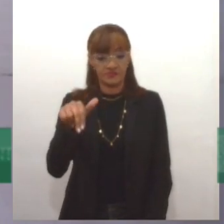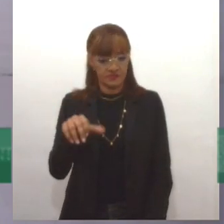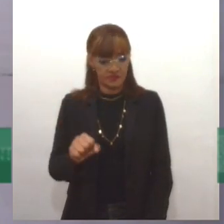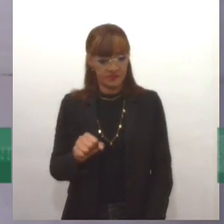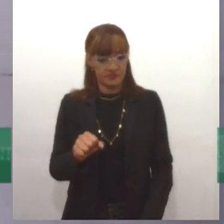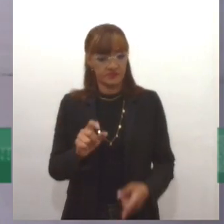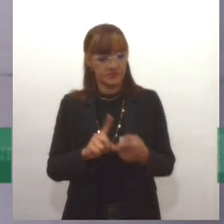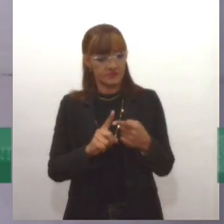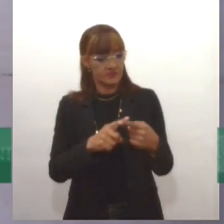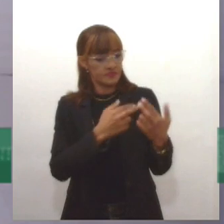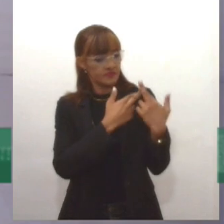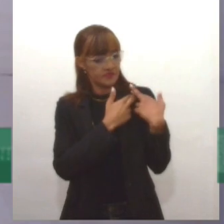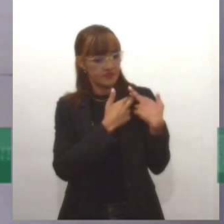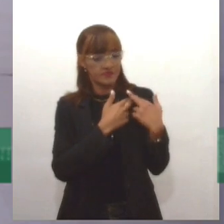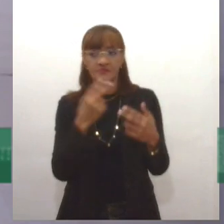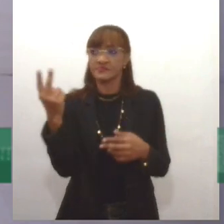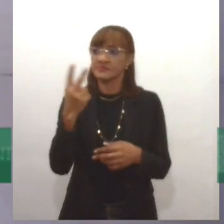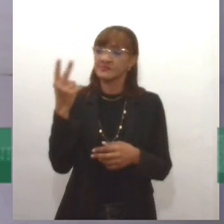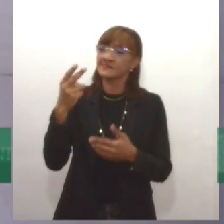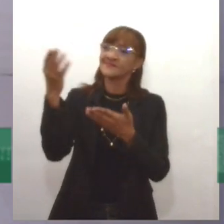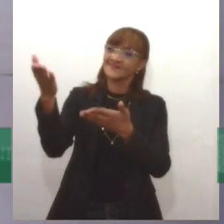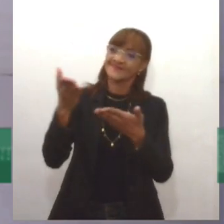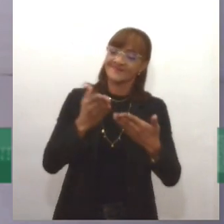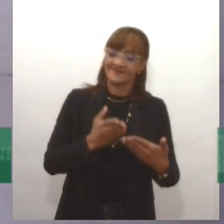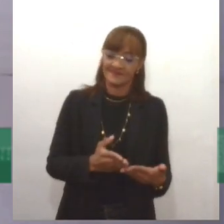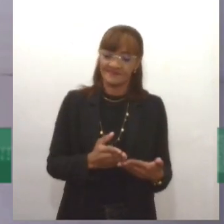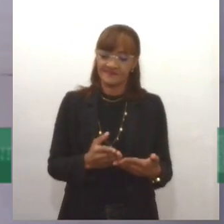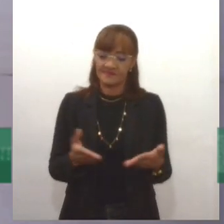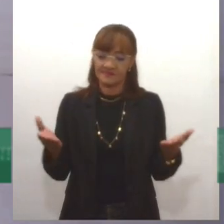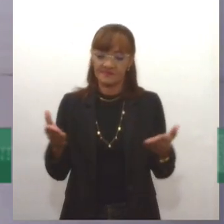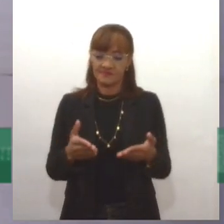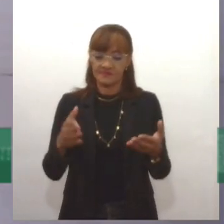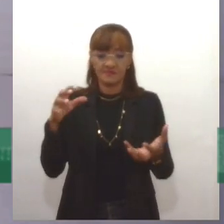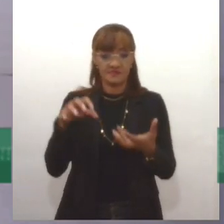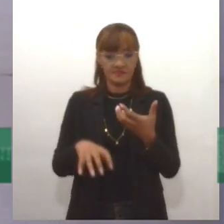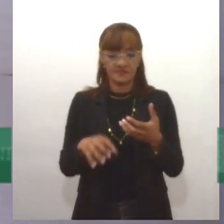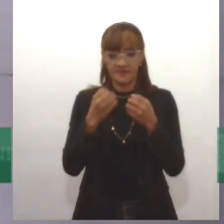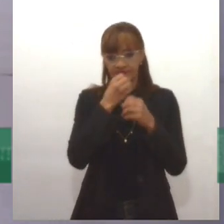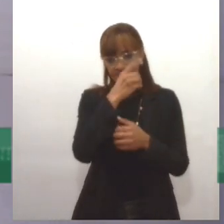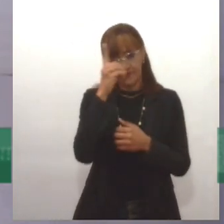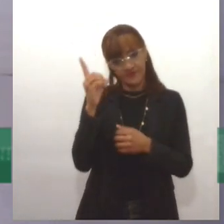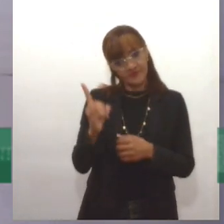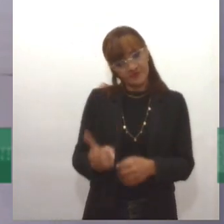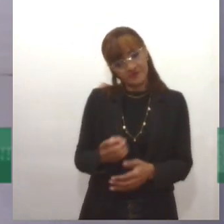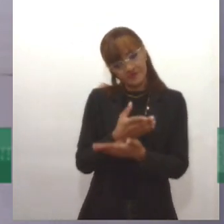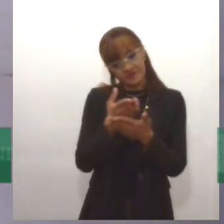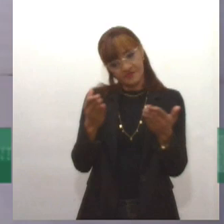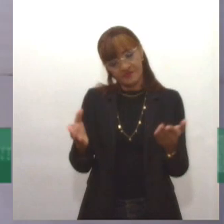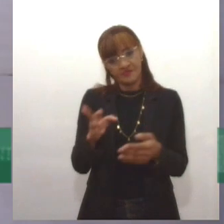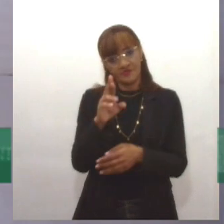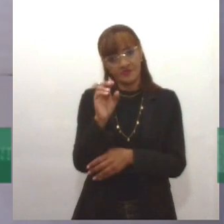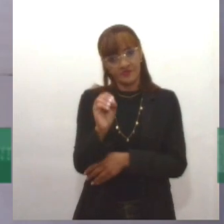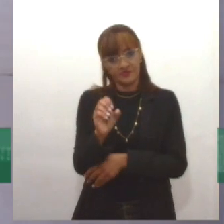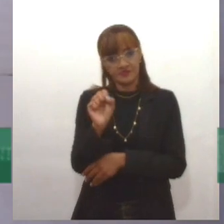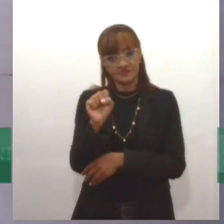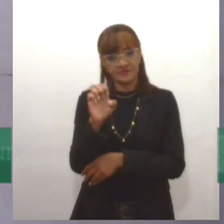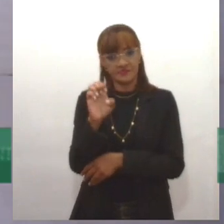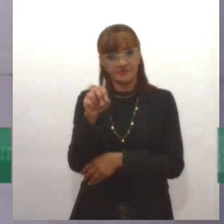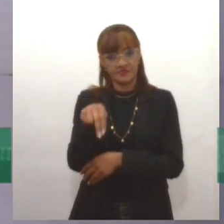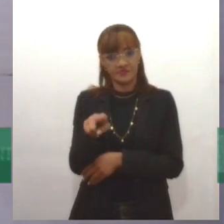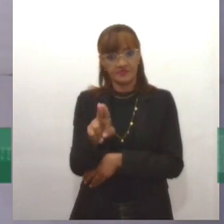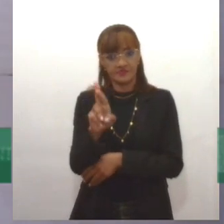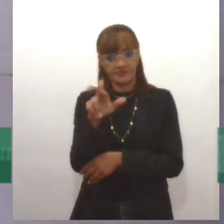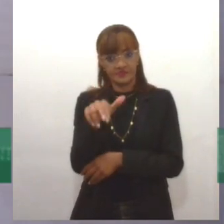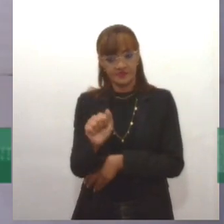muito bem-vindas aqui ao programa Congresso em Pauta. Bom dia, Rose Niura. Bom dia, Selene. Bom